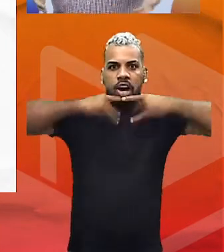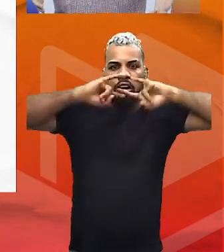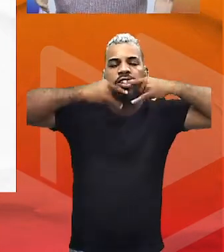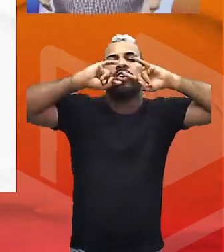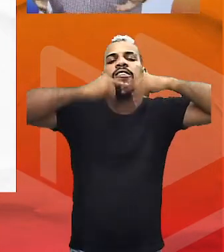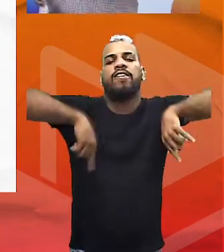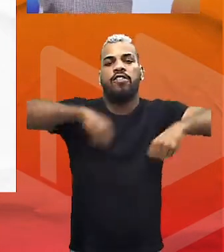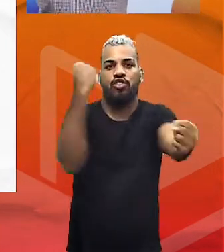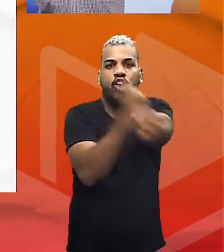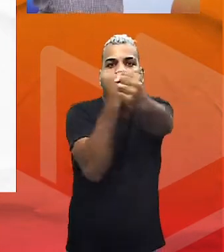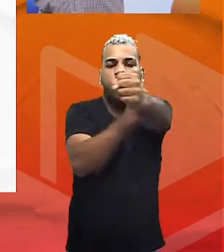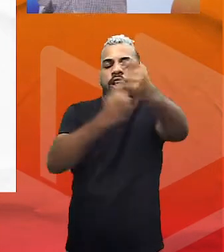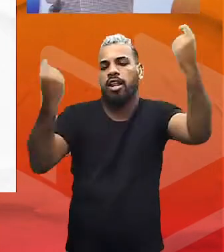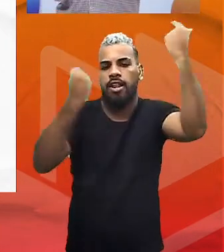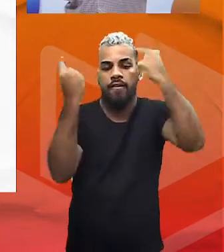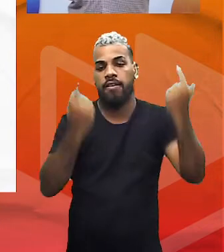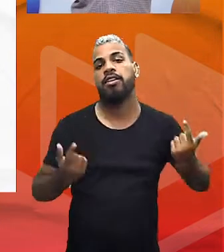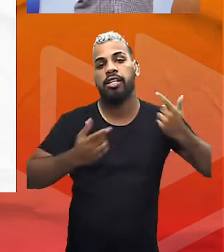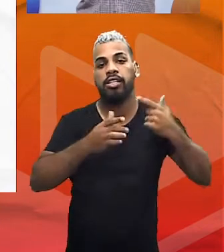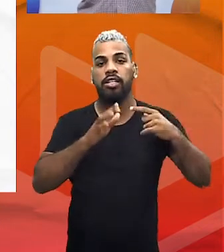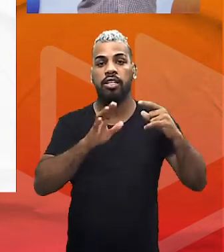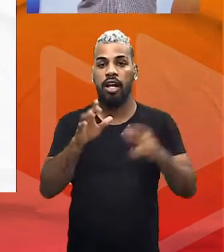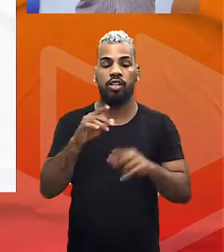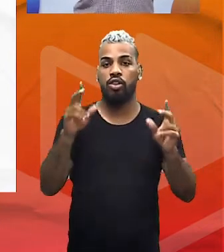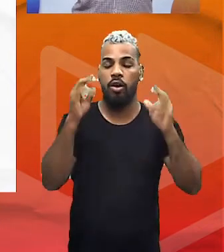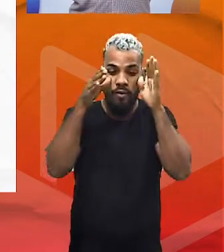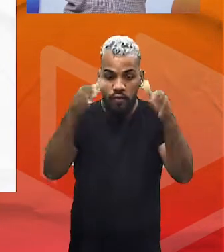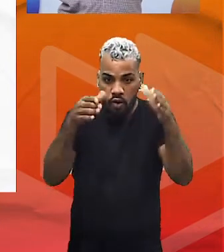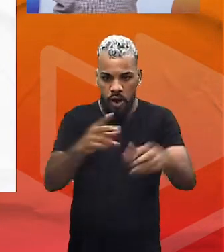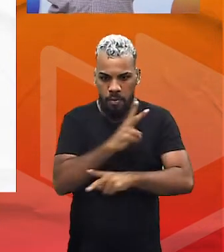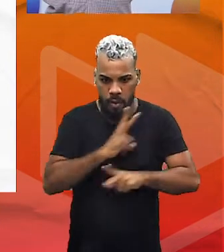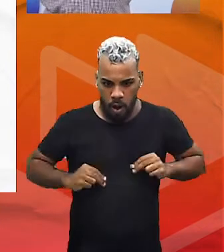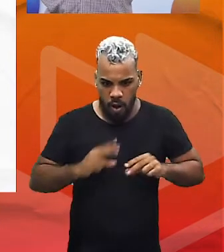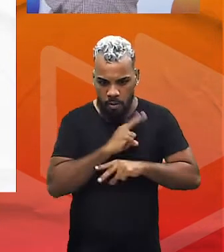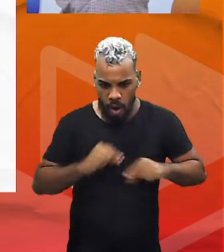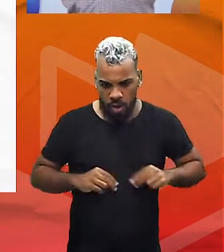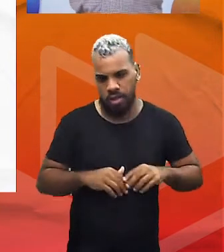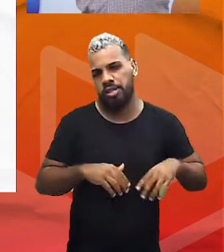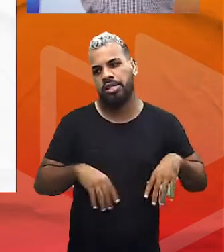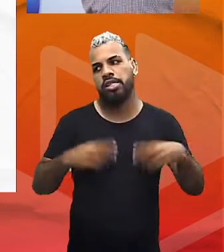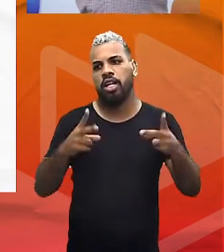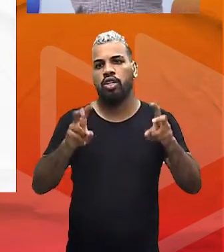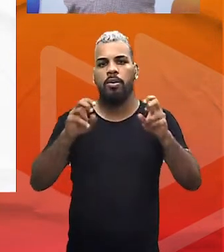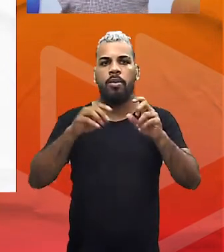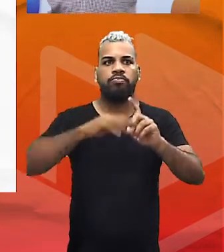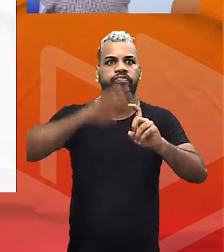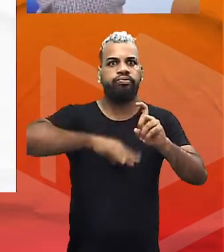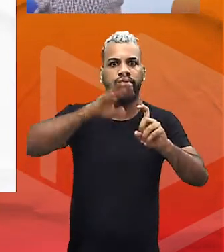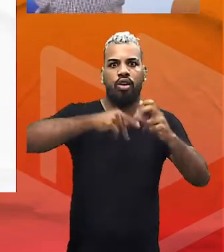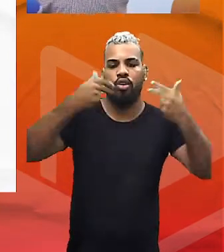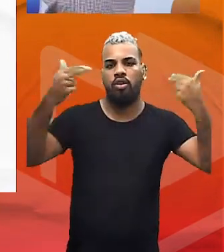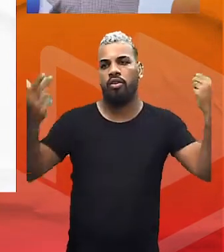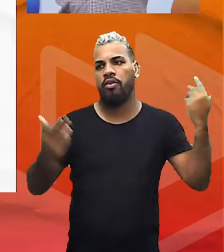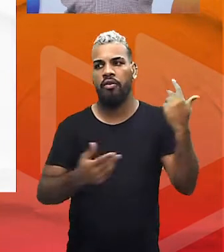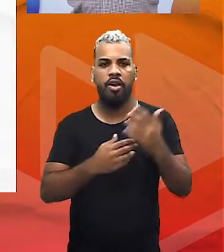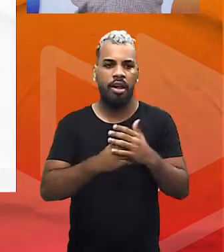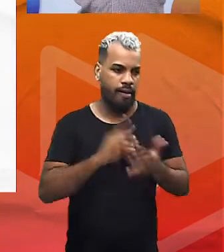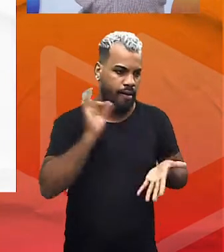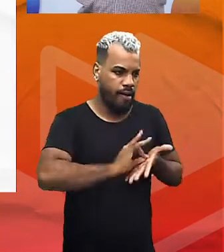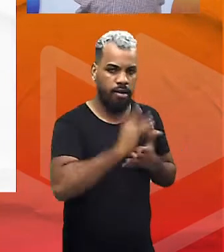drogada, inclusive, muito presa às coisas da morte, muito presa ao misticismo, muito preso à fuga da